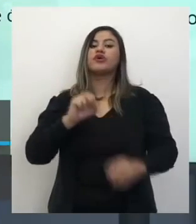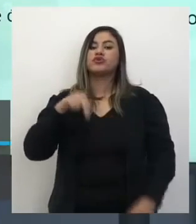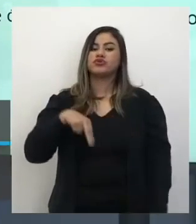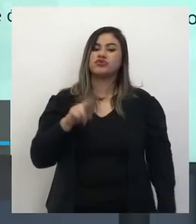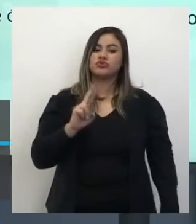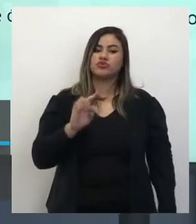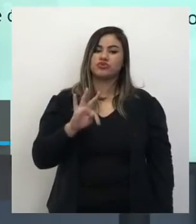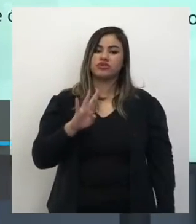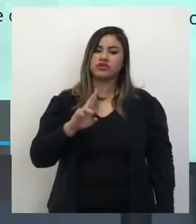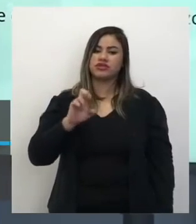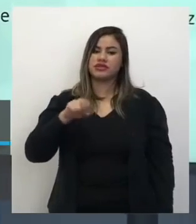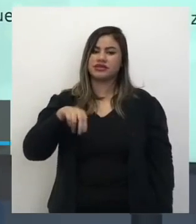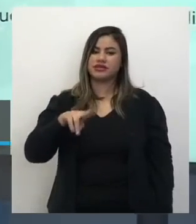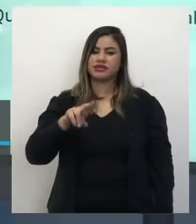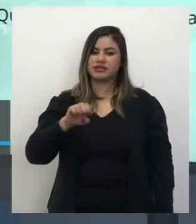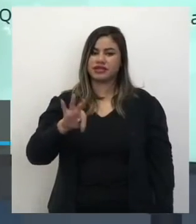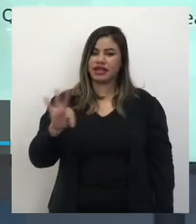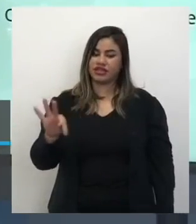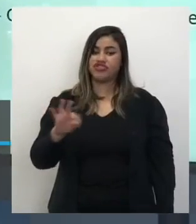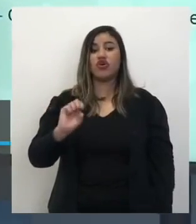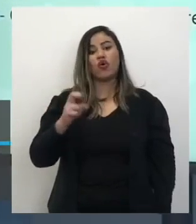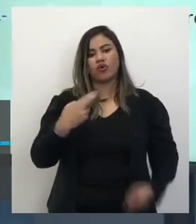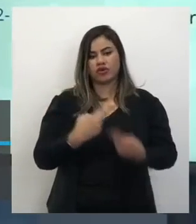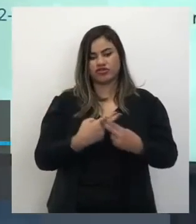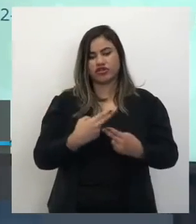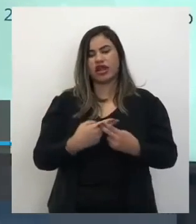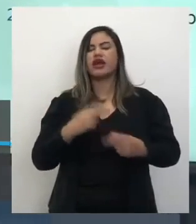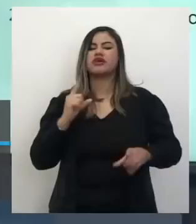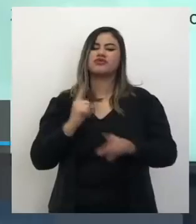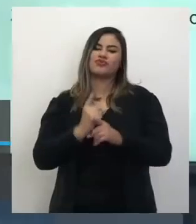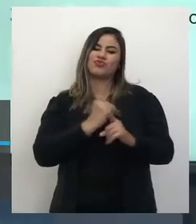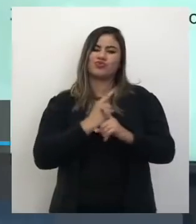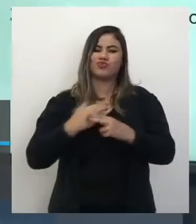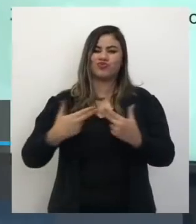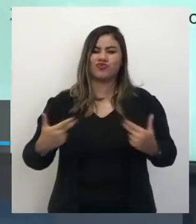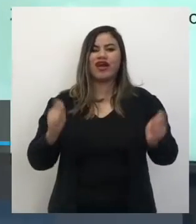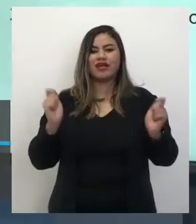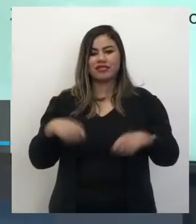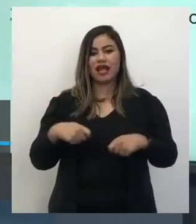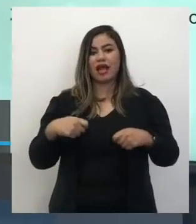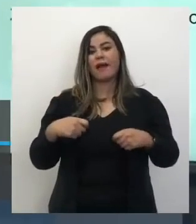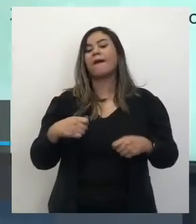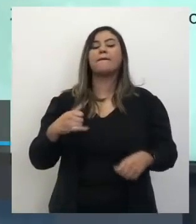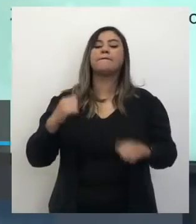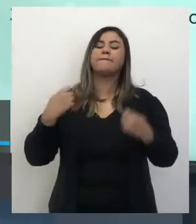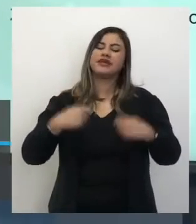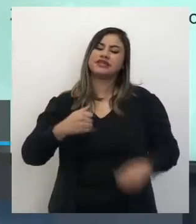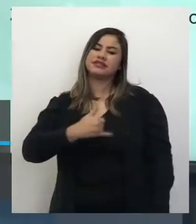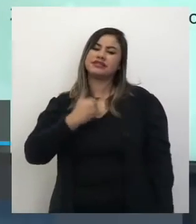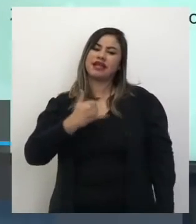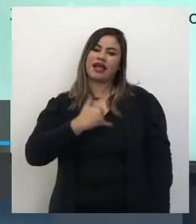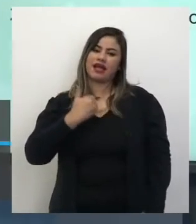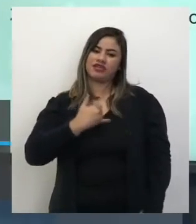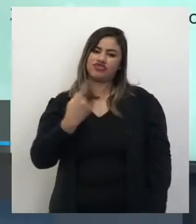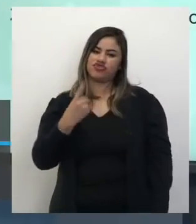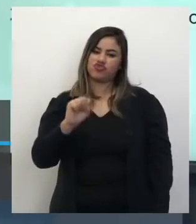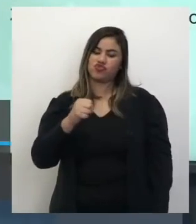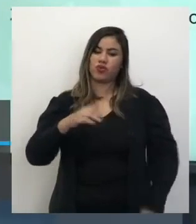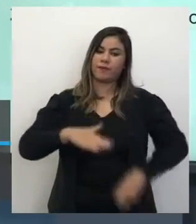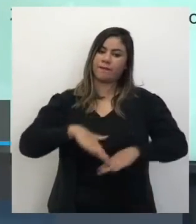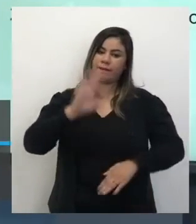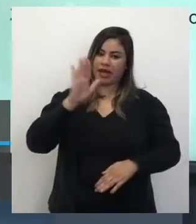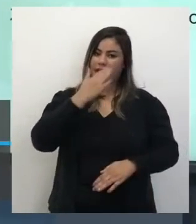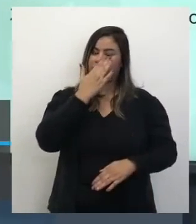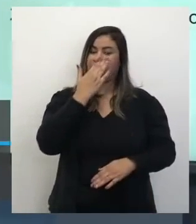@NutrinetBrasil ou hashtag NutrinetBrasil, você encontra mais informações. É preciso ser maior de idade e tudo mais, mas eu acho legal, e